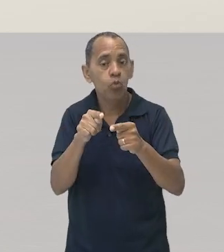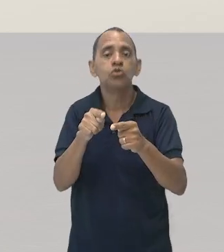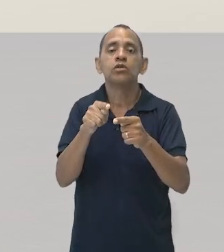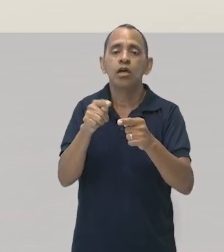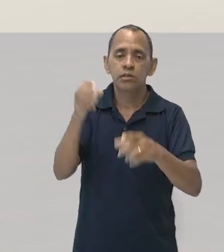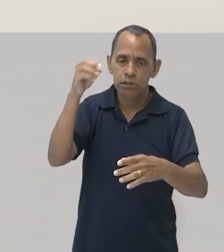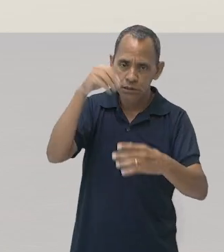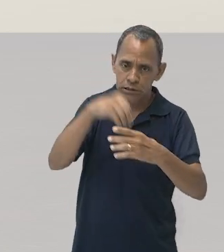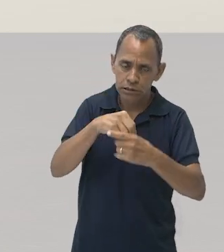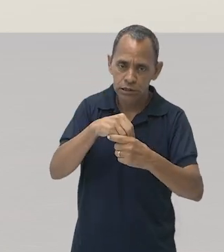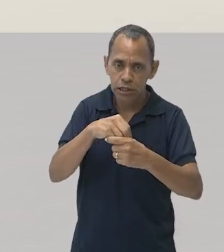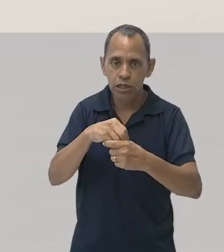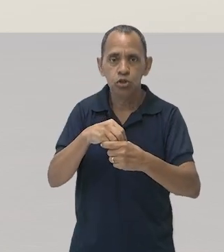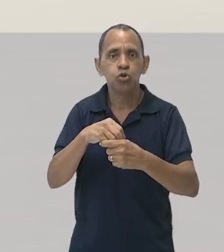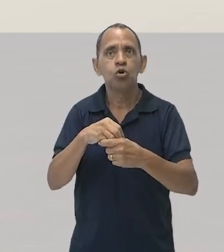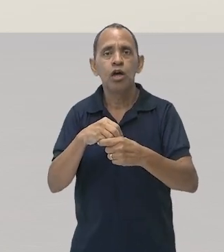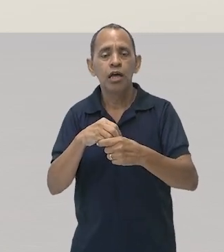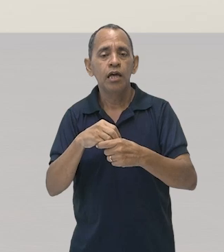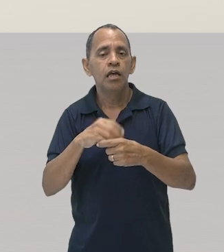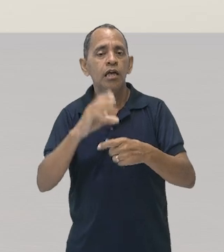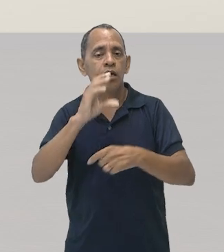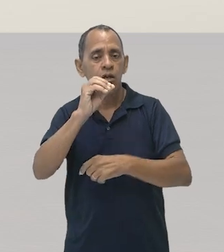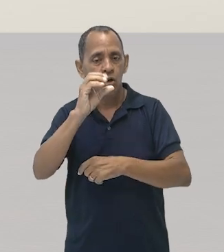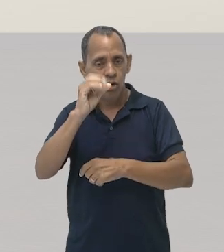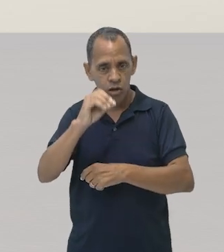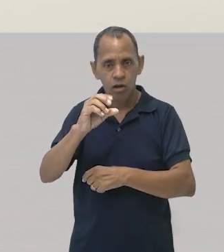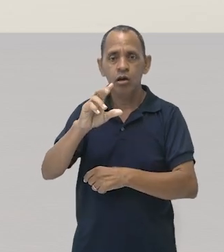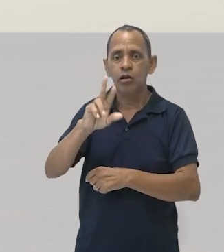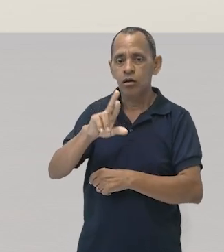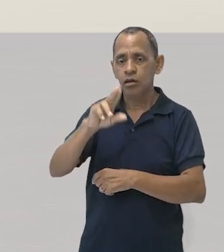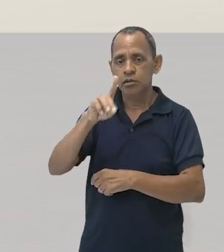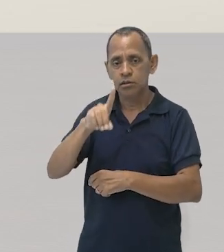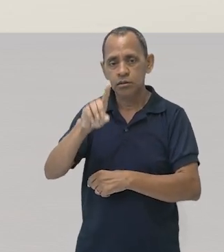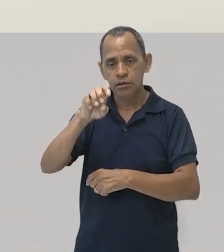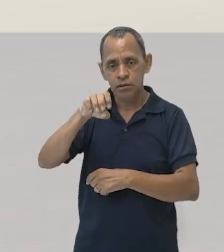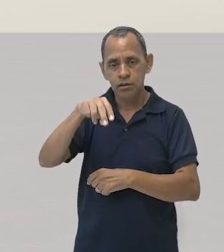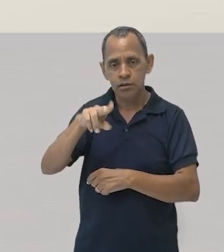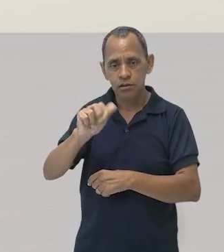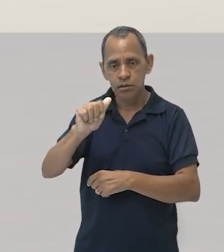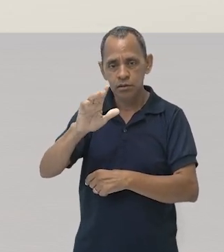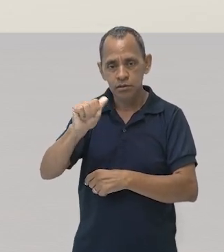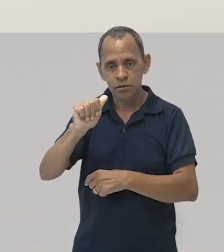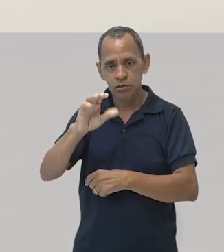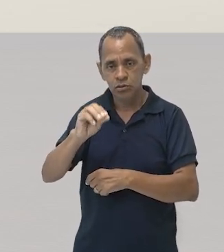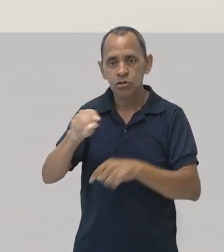dentro da música e dentro do espaço onde você está. Se a música tem